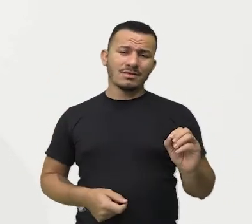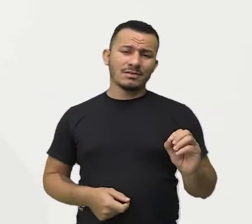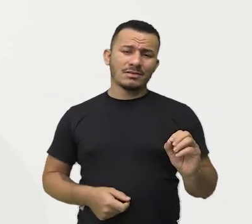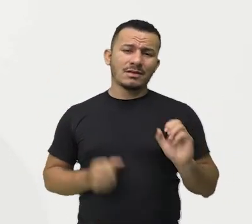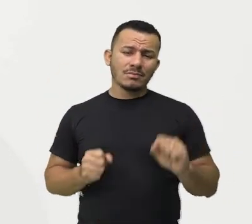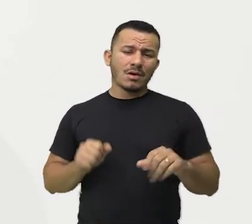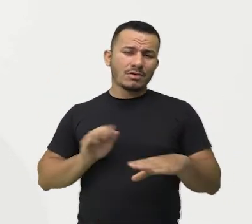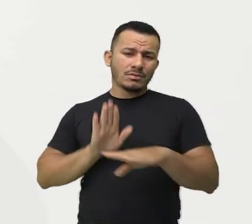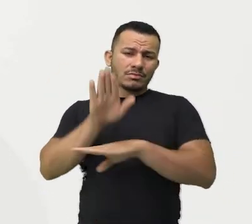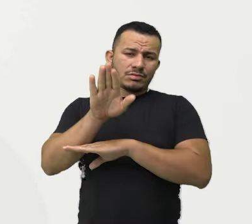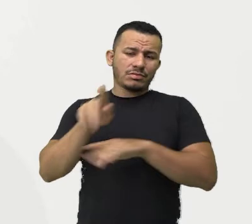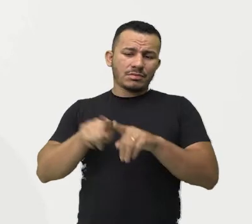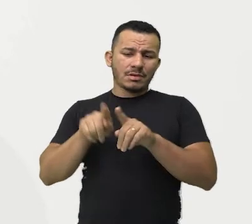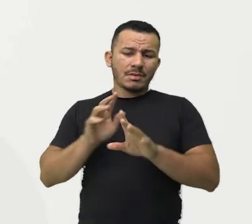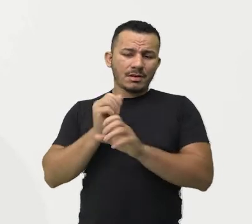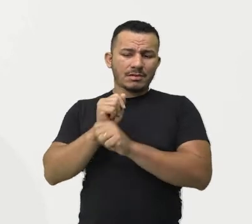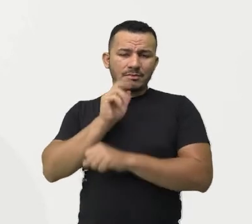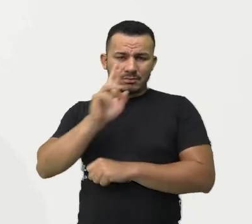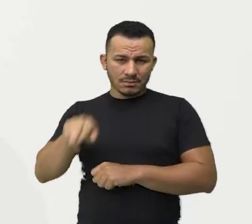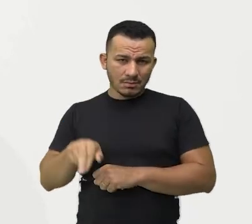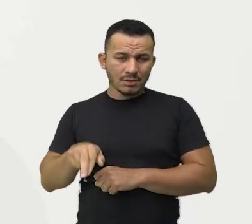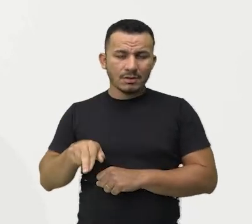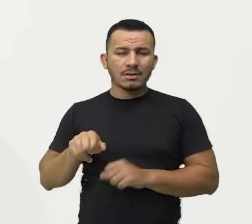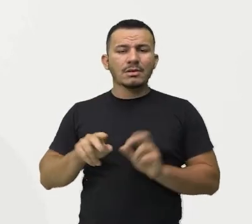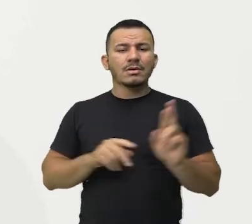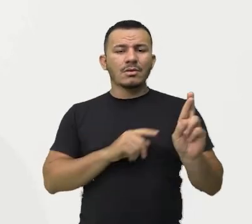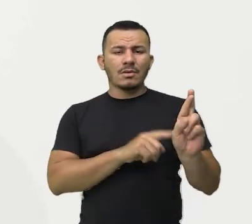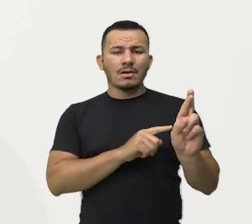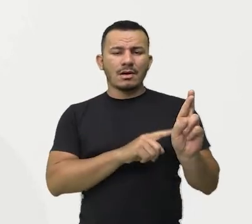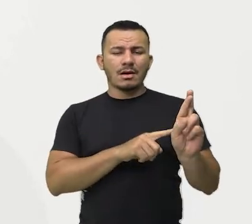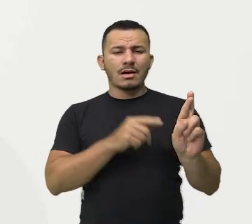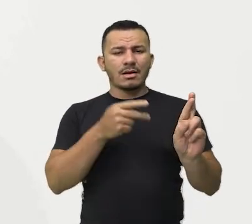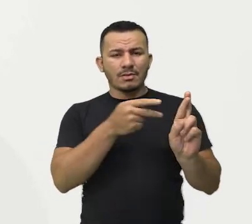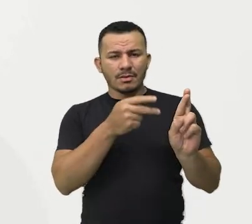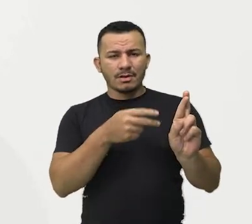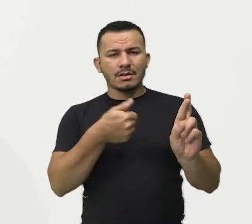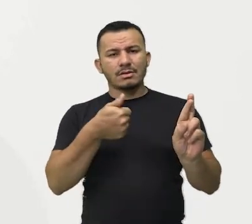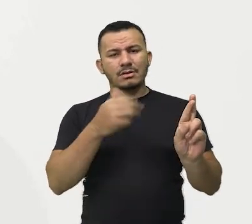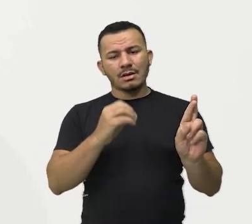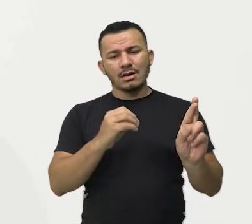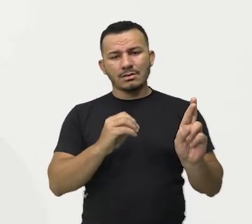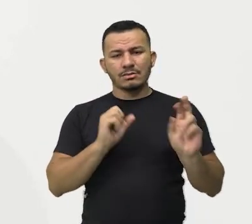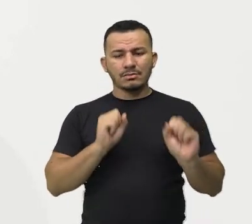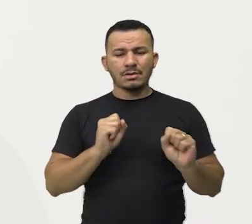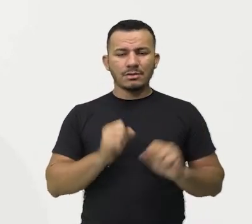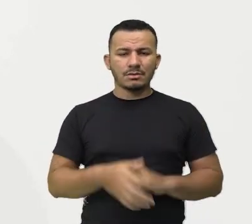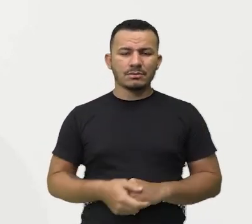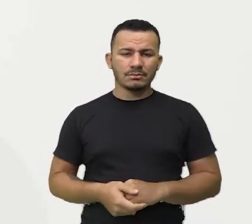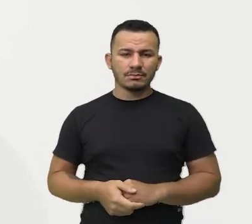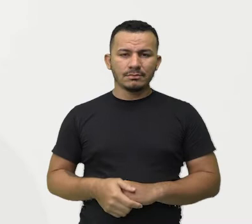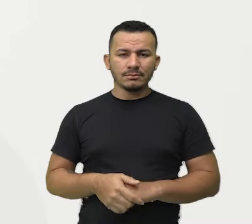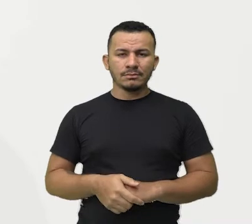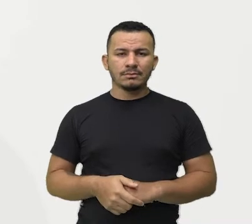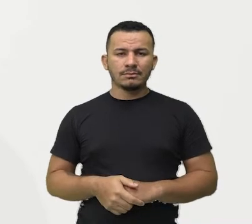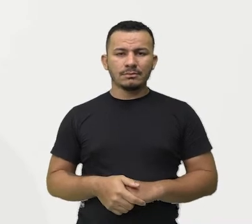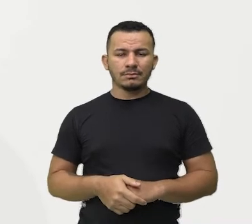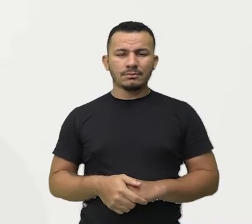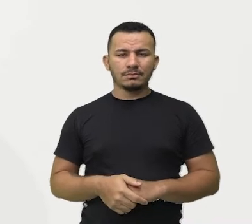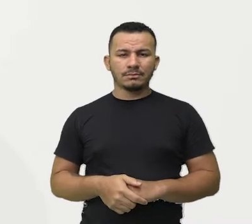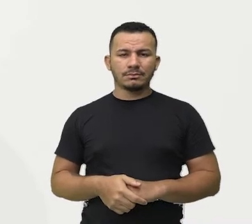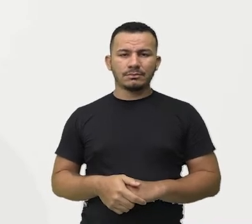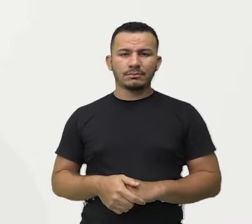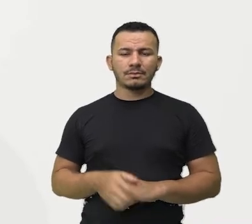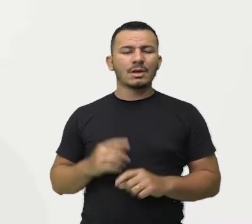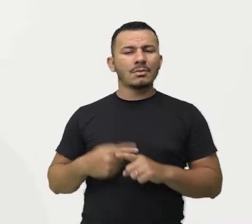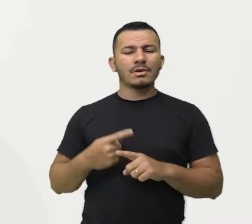20, é 10. Então você pode já dar o passo direto e já dizer, né, que o raio aqui, olha só, já poderia dizer direto, o